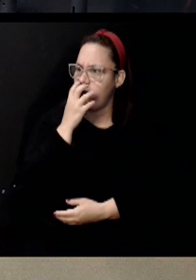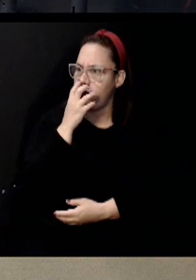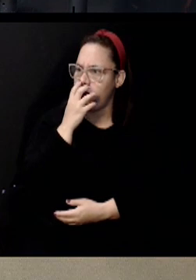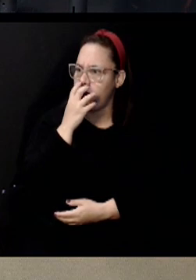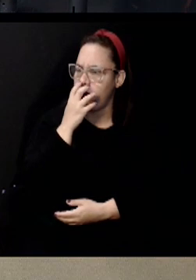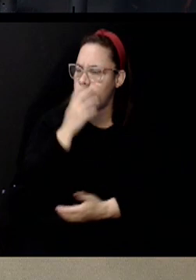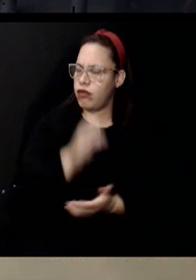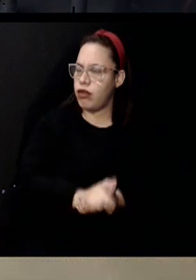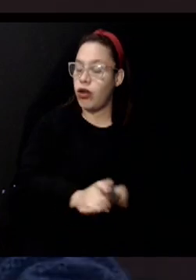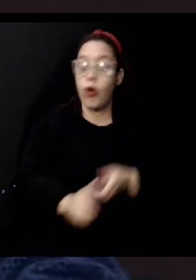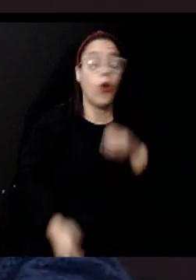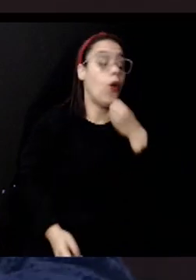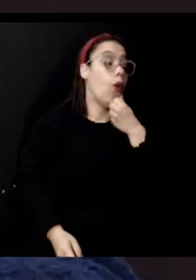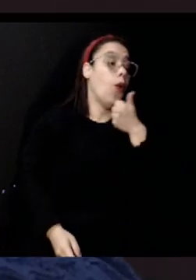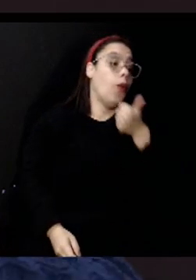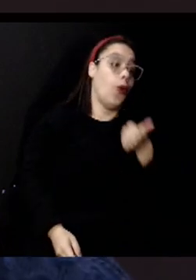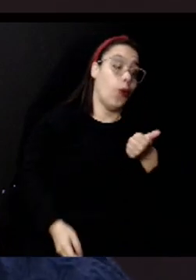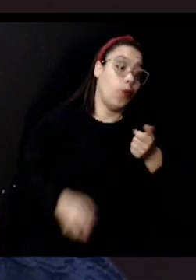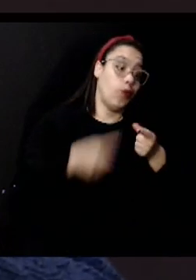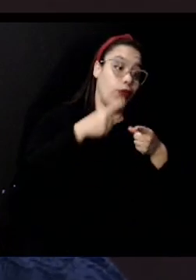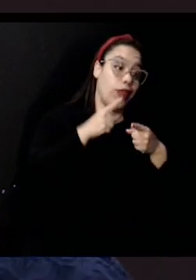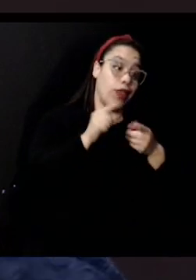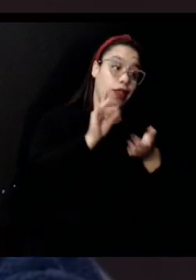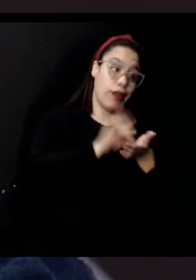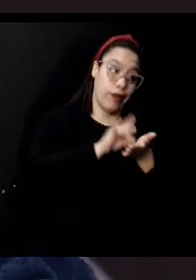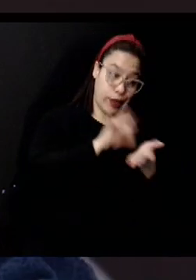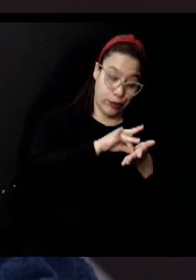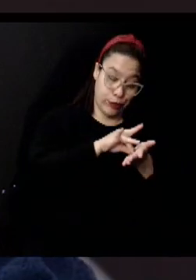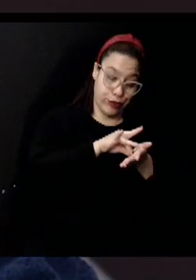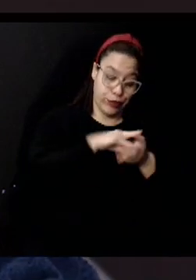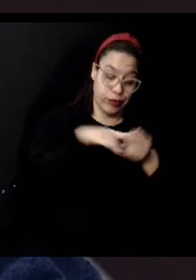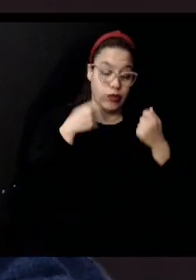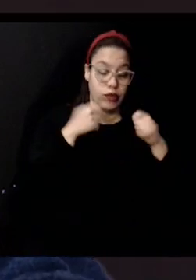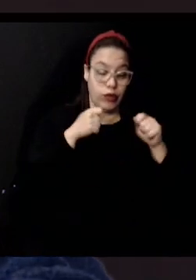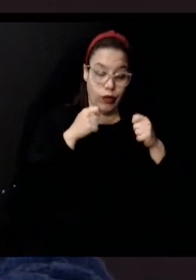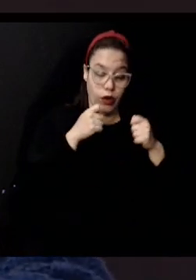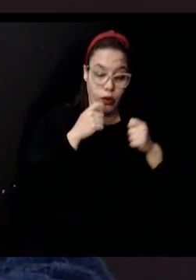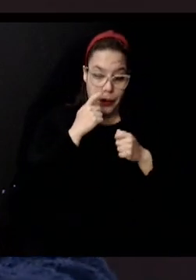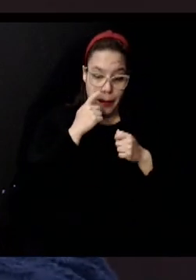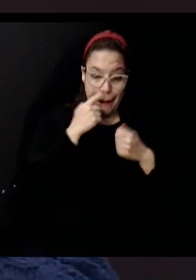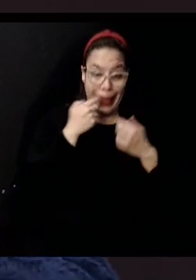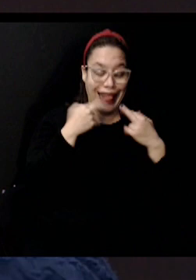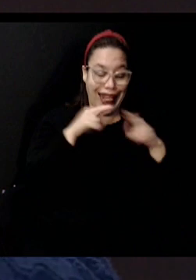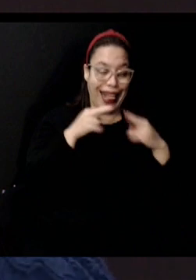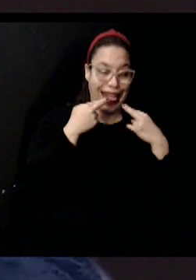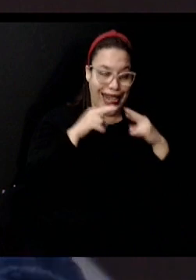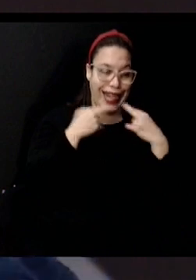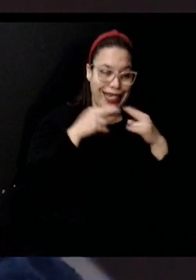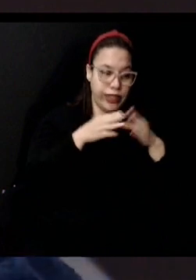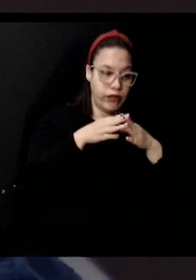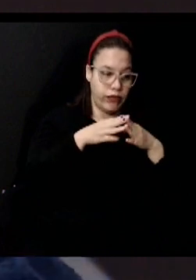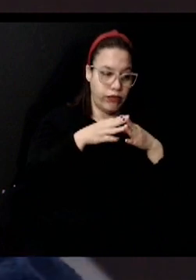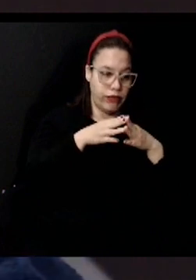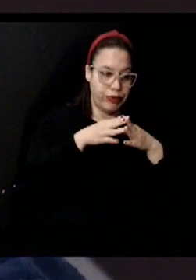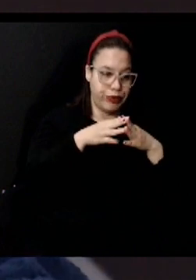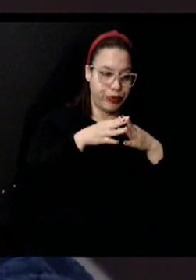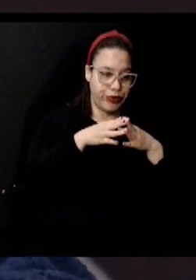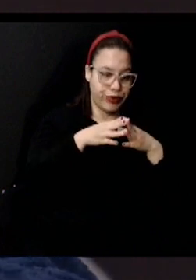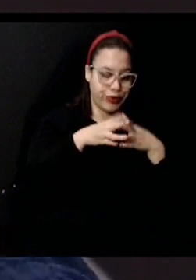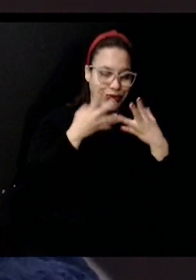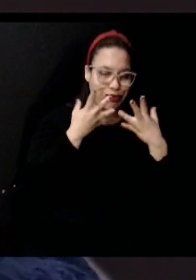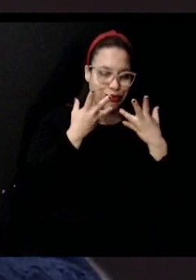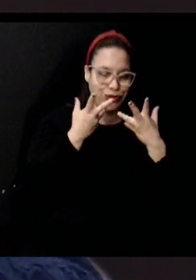Bom, na verdade, a gente precisa muitas das vezes reclamar como forma de desabafo,